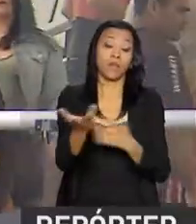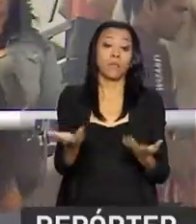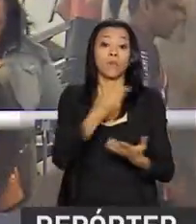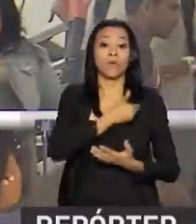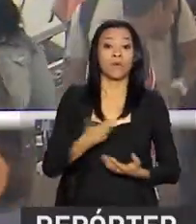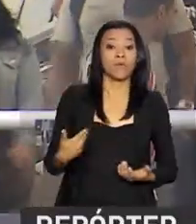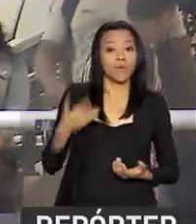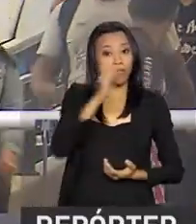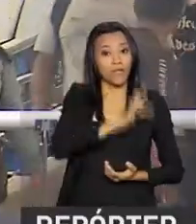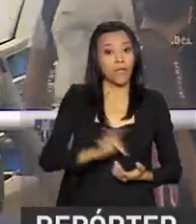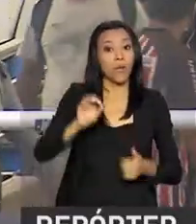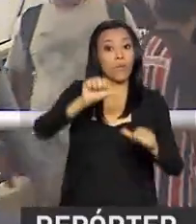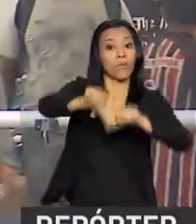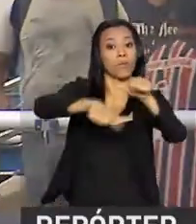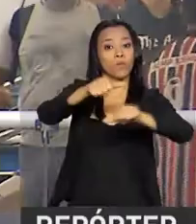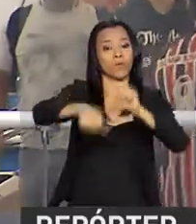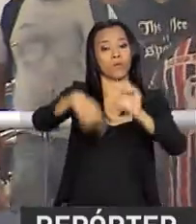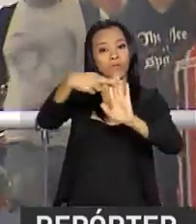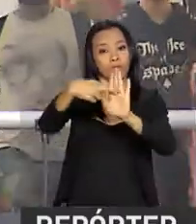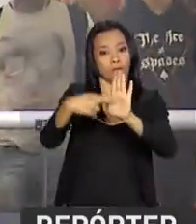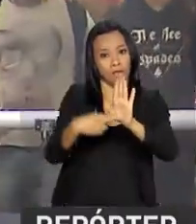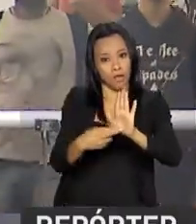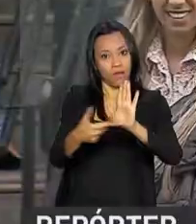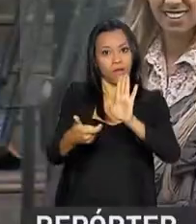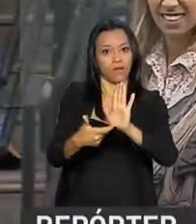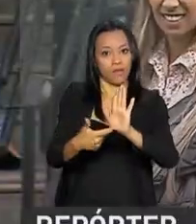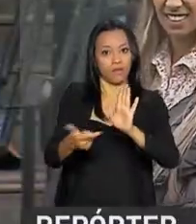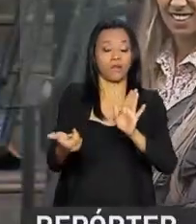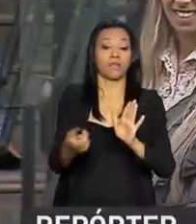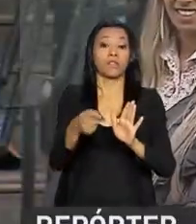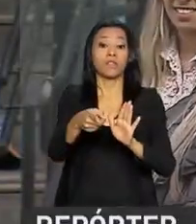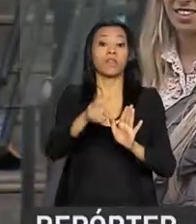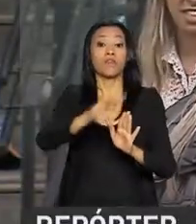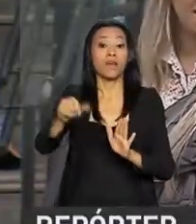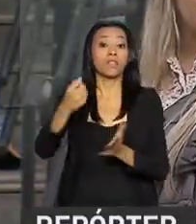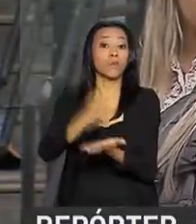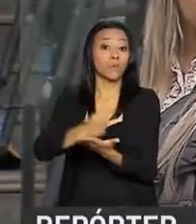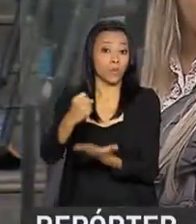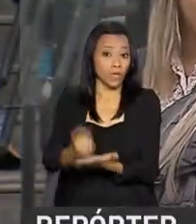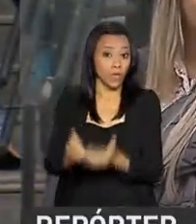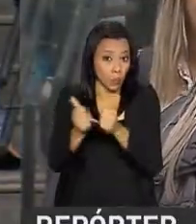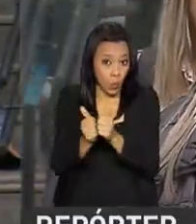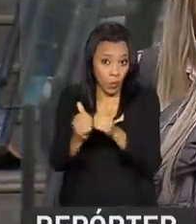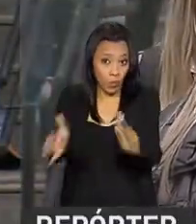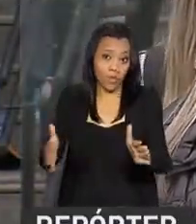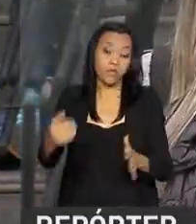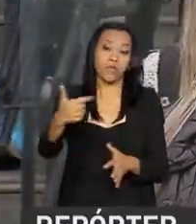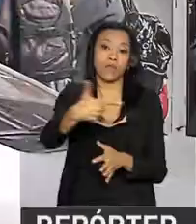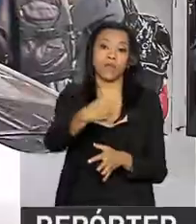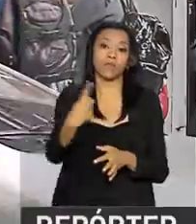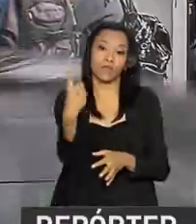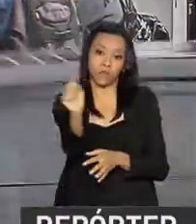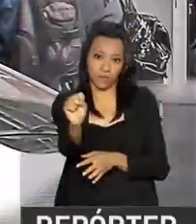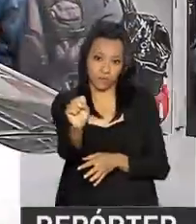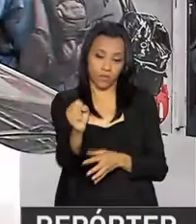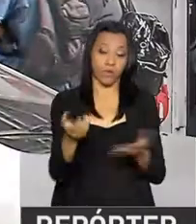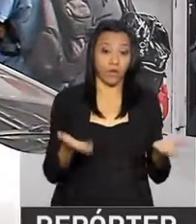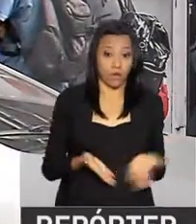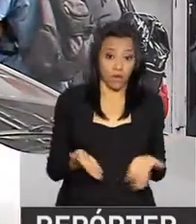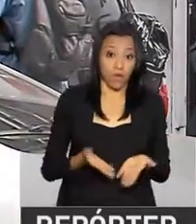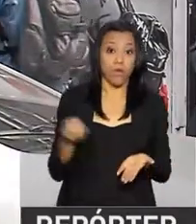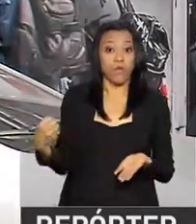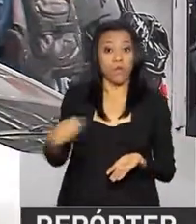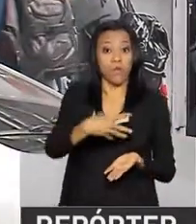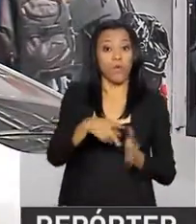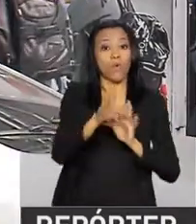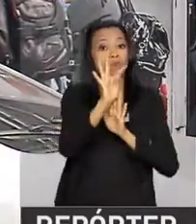alterou as regras do programa que passaram a valer para os contratos assinados a partir de 2018 agora o